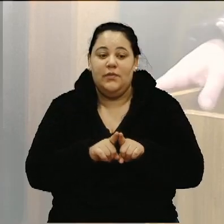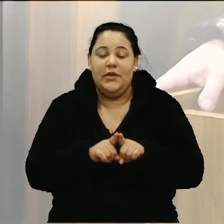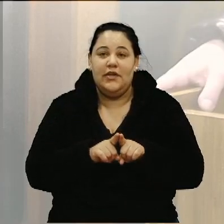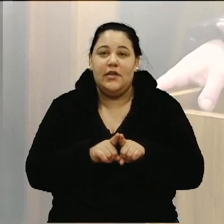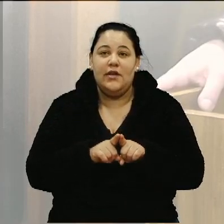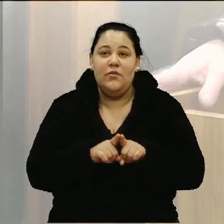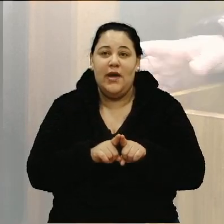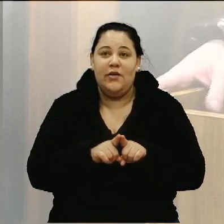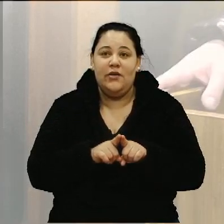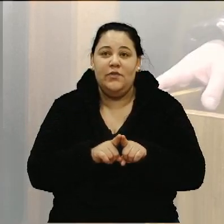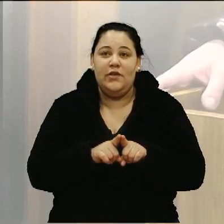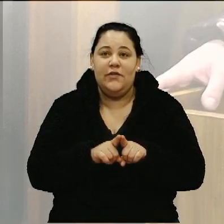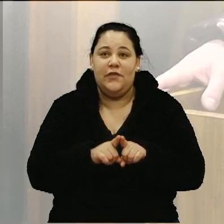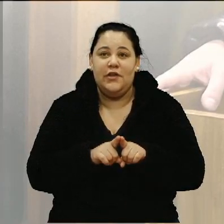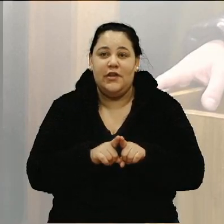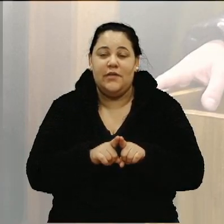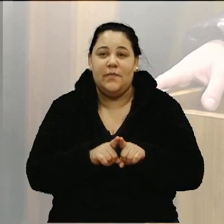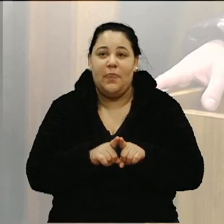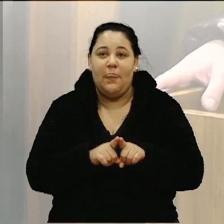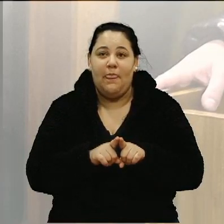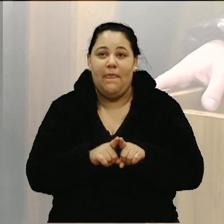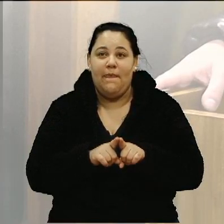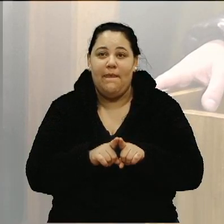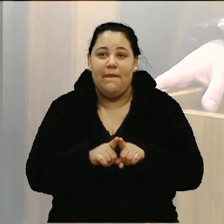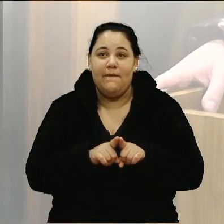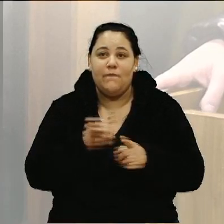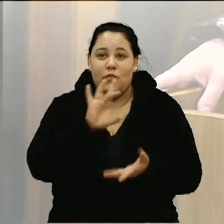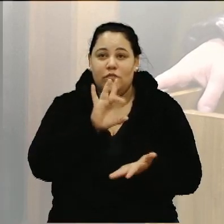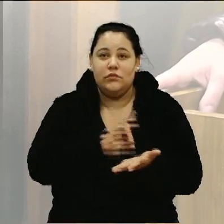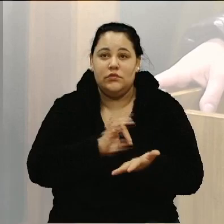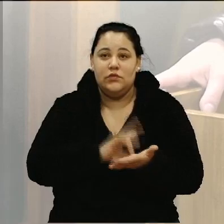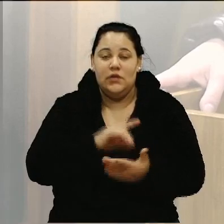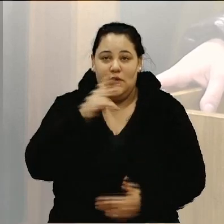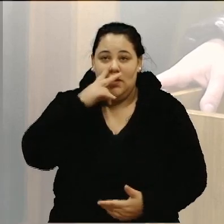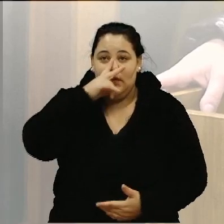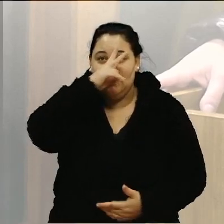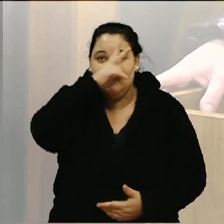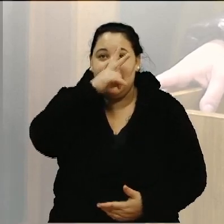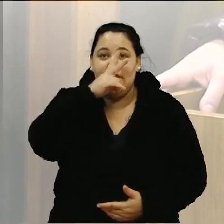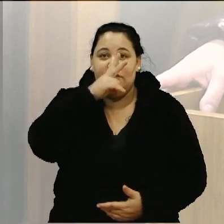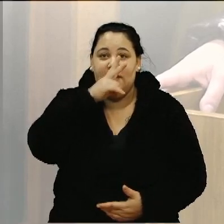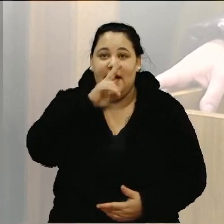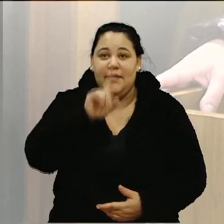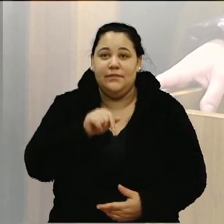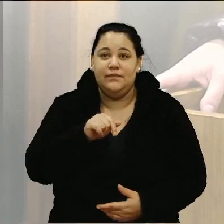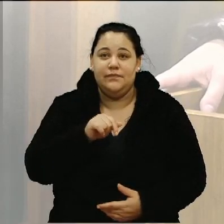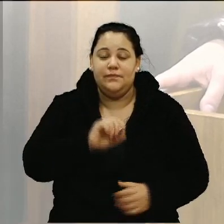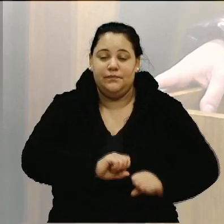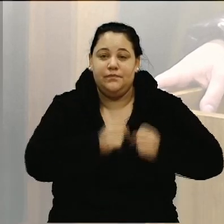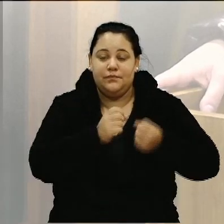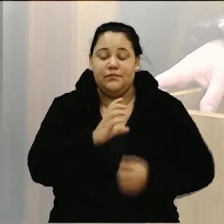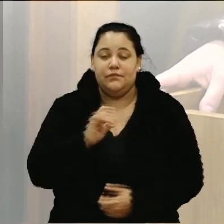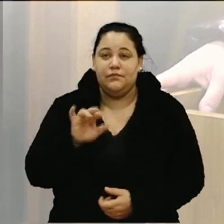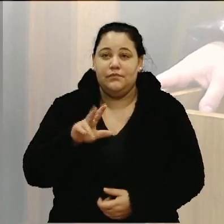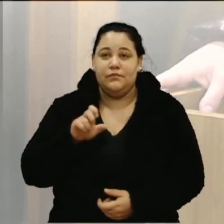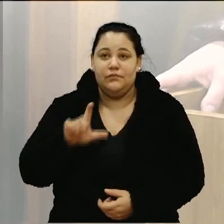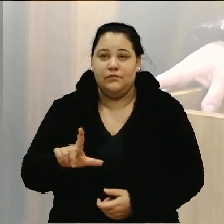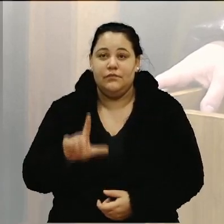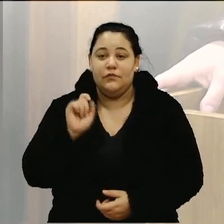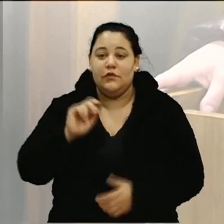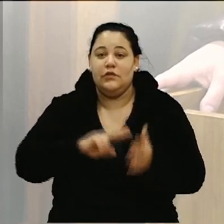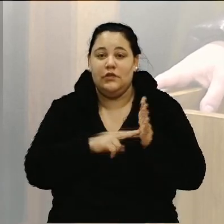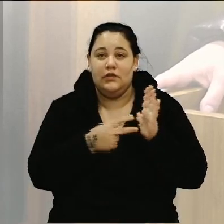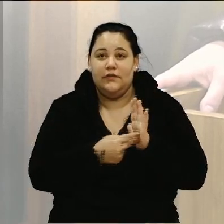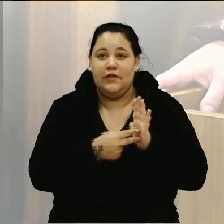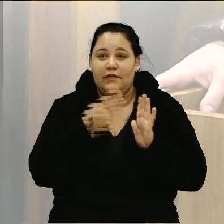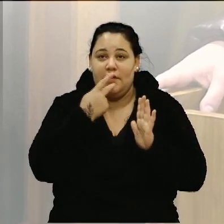esse projeto de lei, né? Ele se intitula Força Municipal de Proteção e Defesa Civil. O que significa isso? Aos moldes